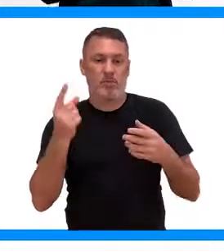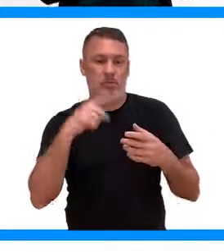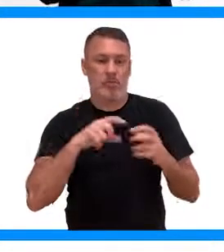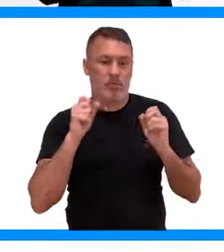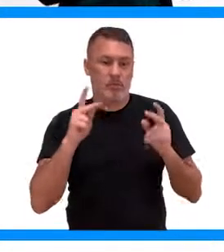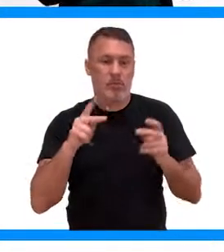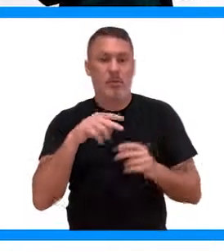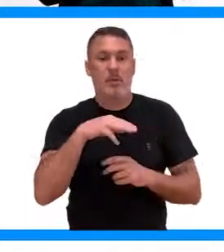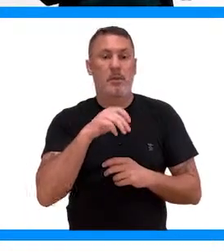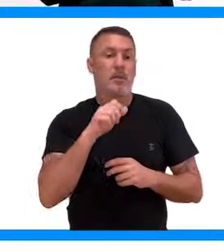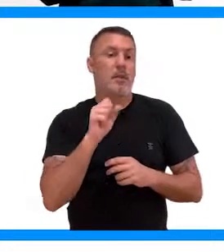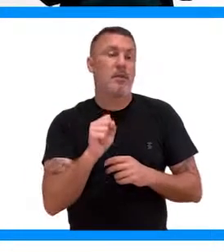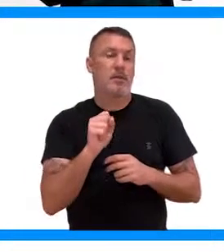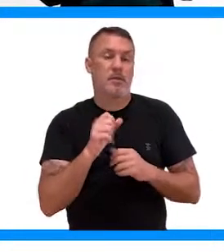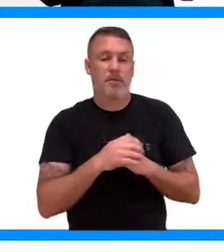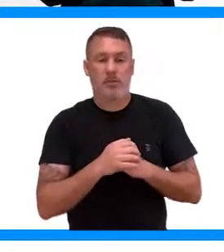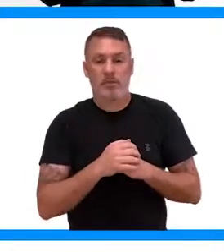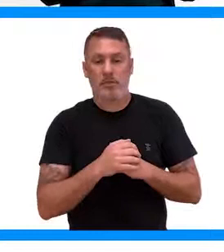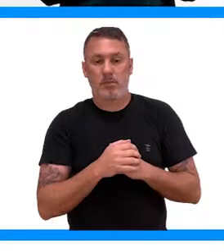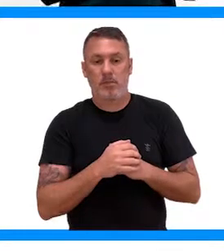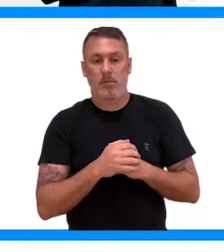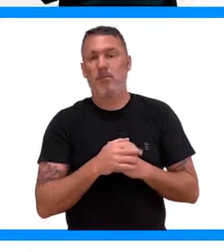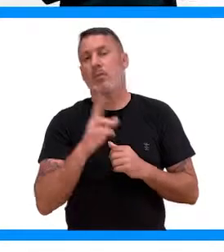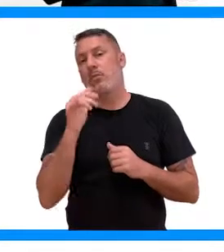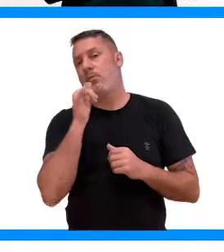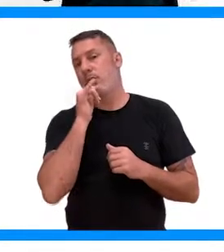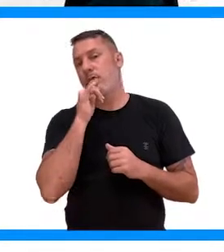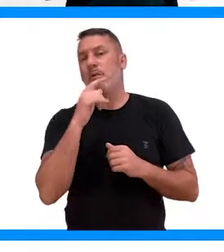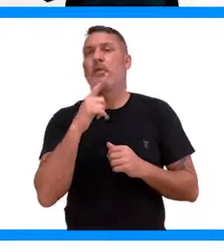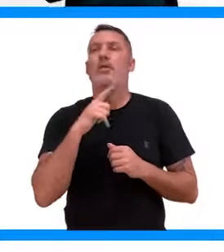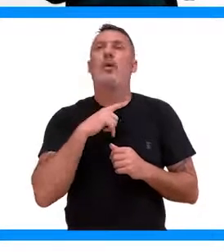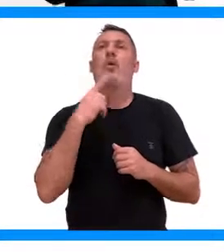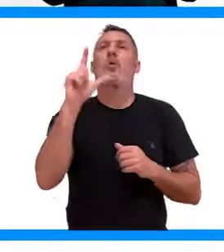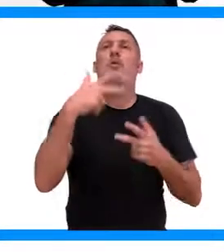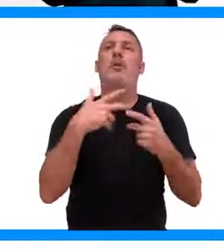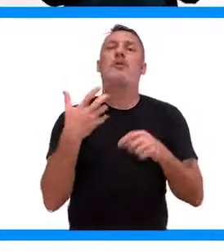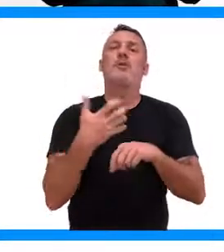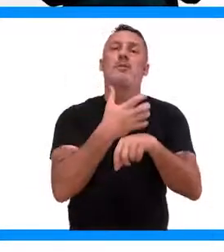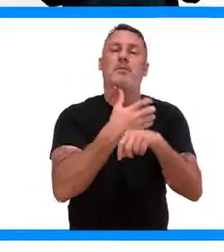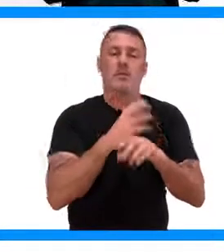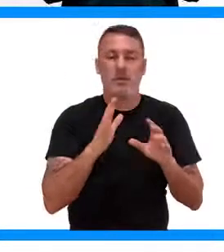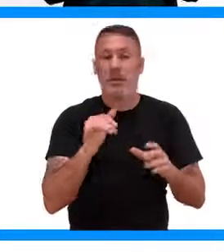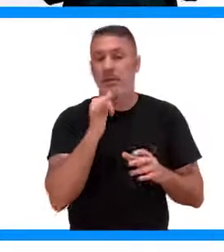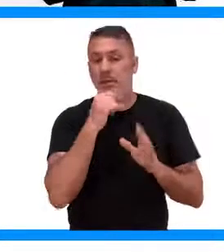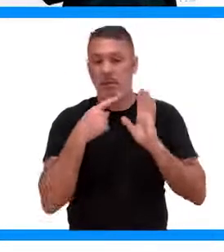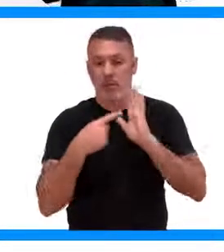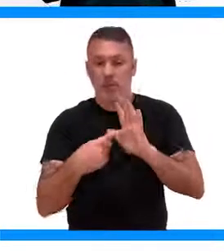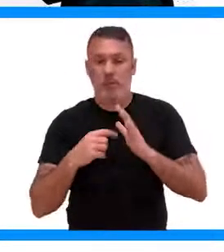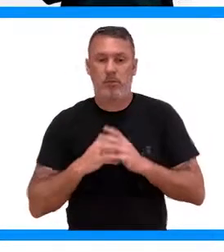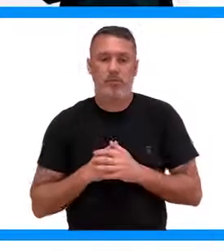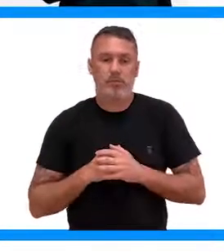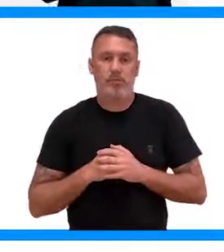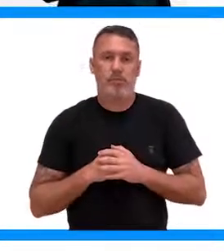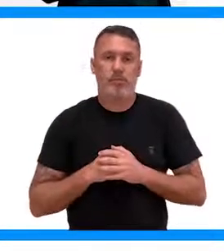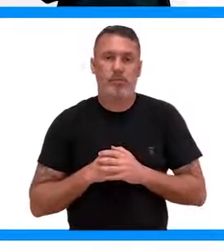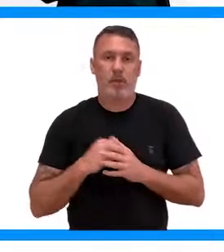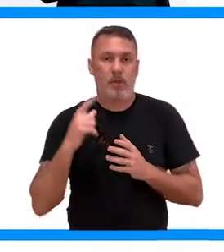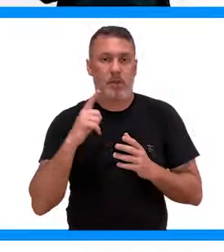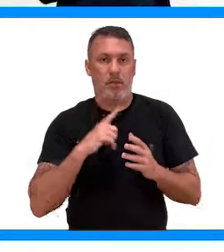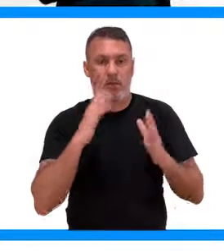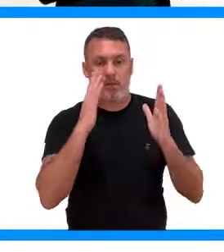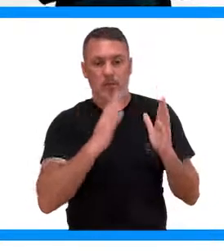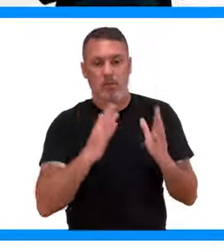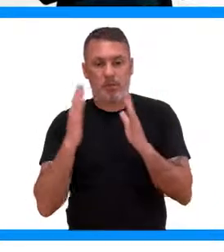no imperativo. Bien? Então, vou dar dois exemplos para vocês. Eu não sei nada desta matéria. E ser justo